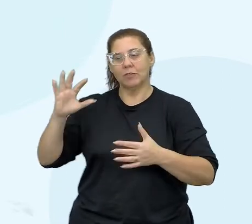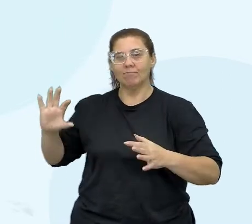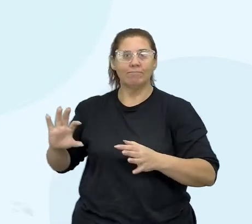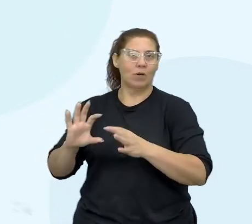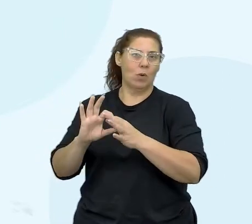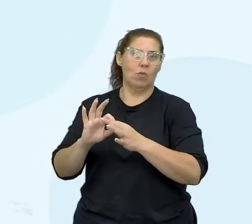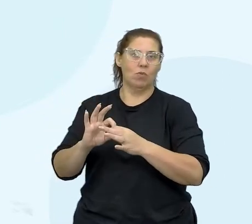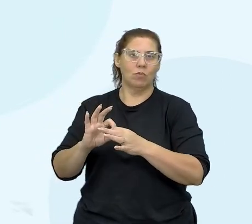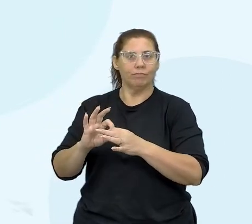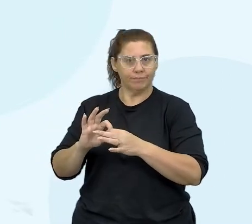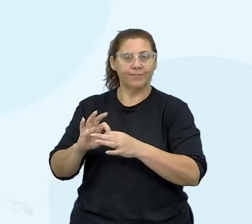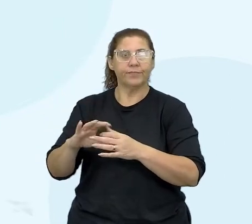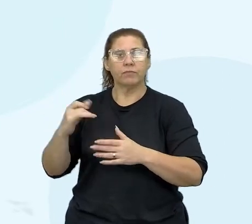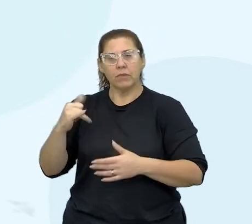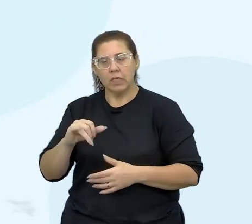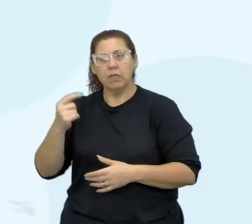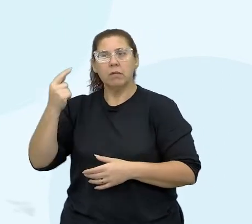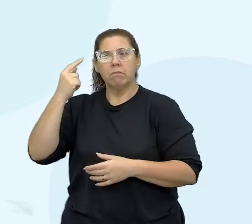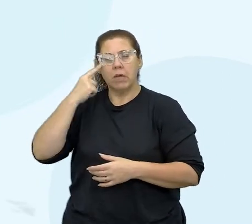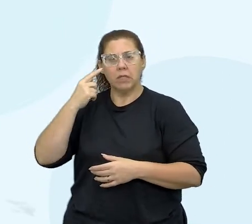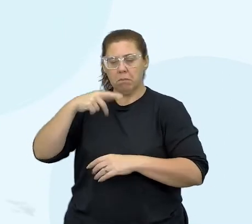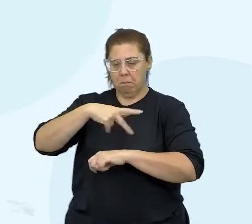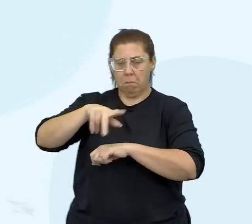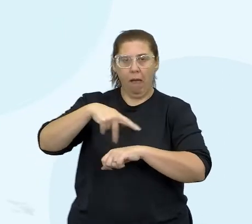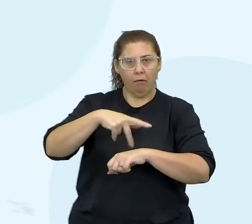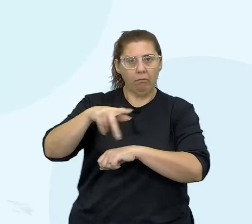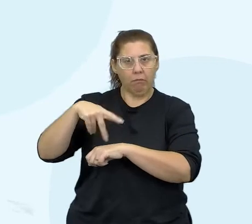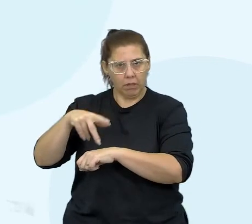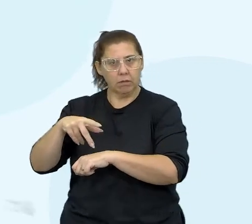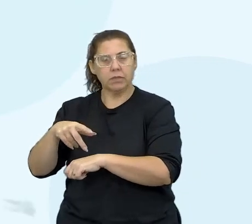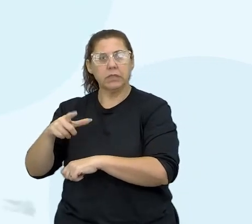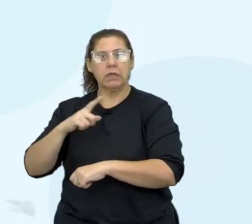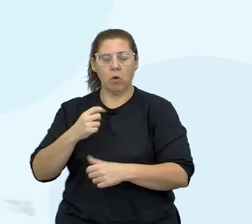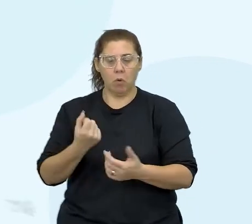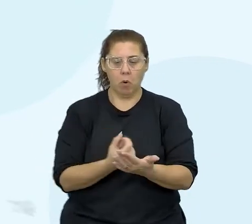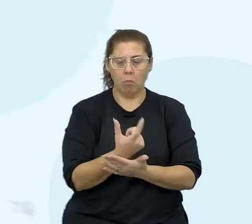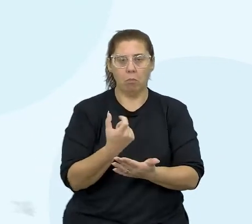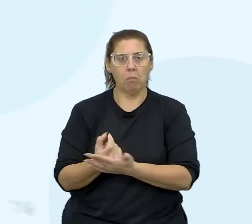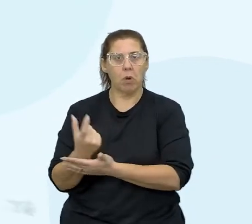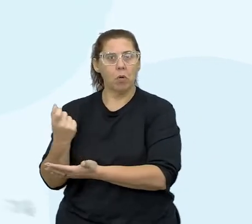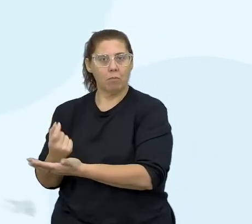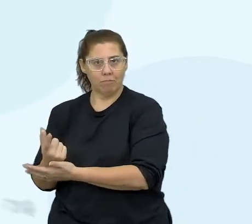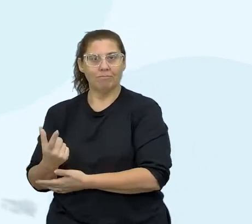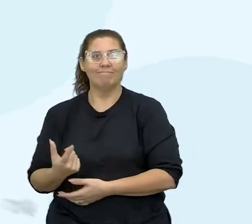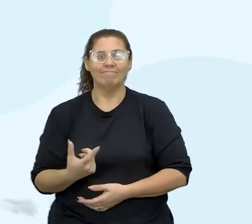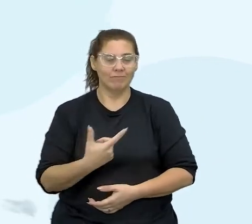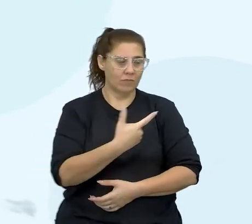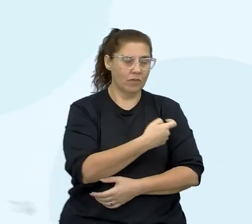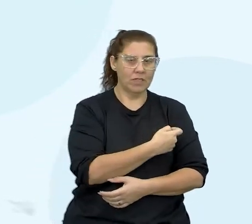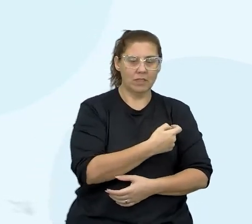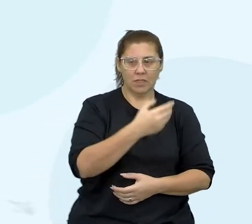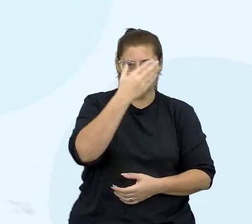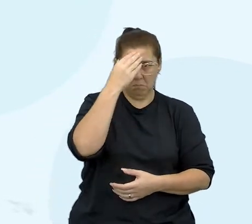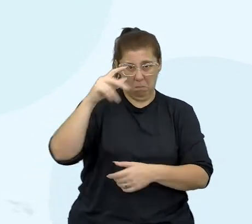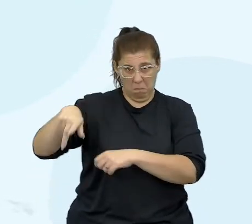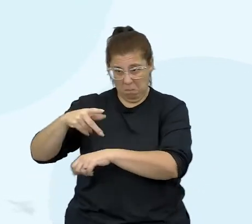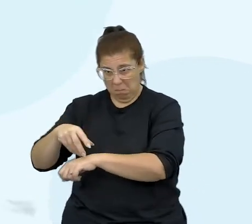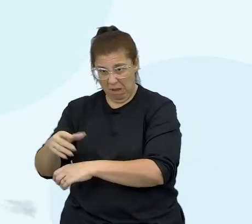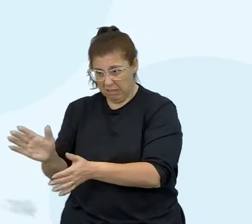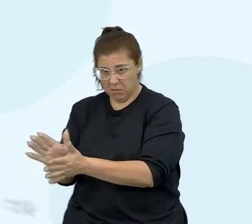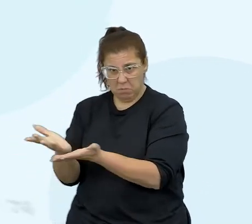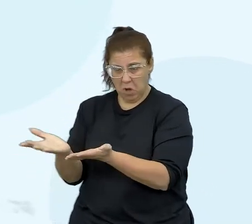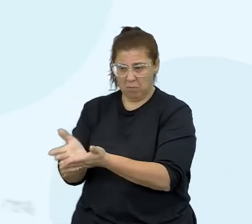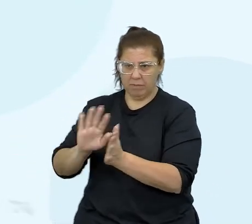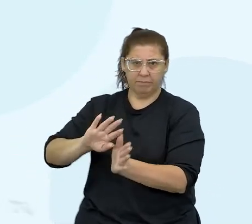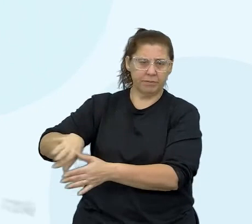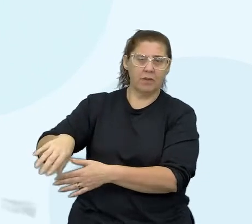coisa na outra. Quando a gente fala sobre os países terem comprado muita vacina e ter esquecido dos países pobres, não foi uma coisa que eles planejaram